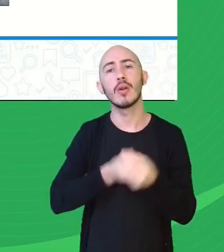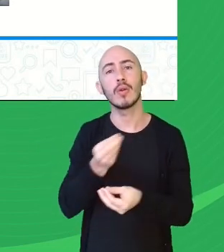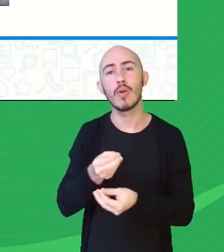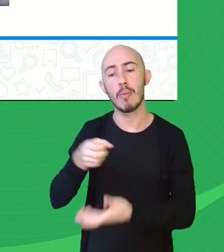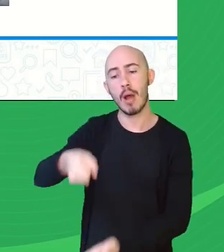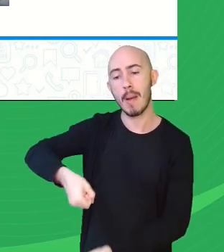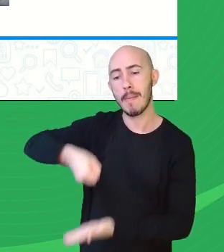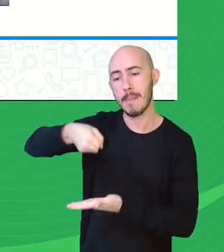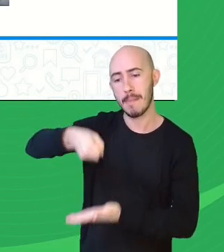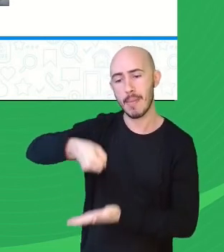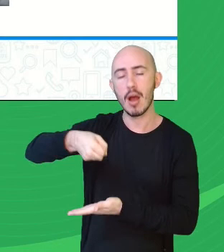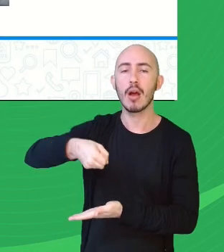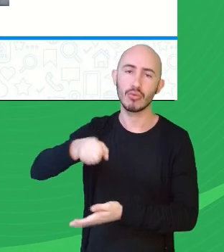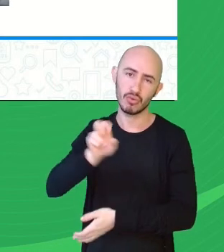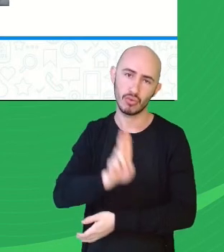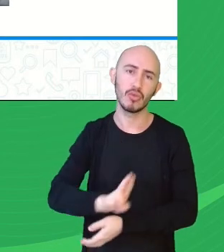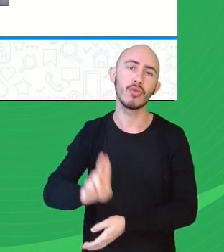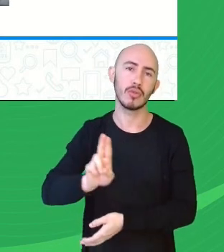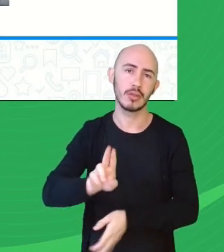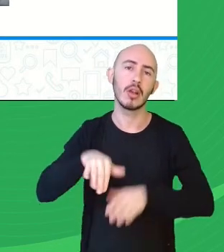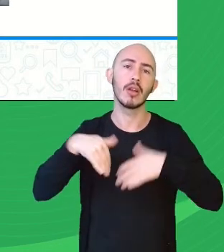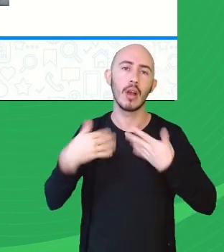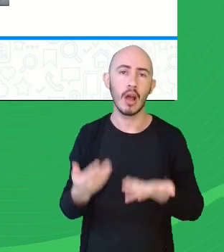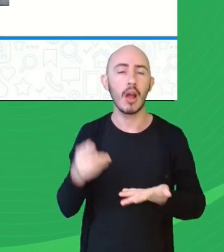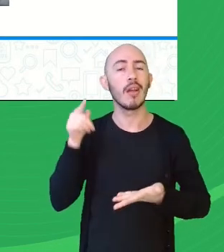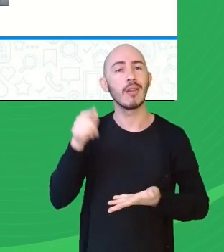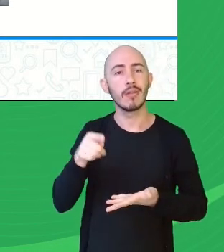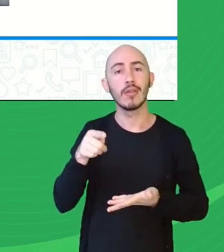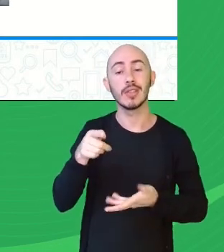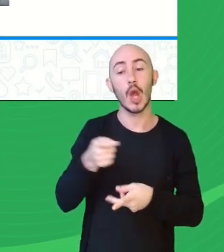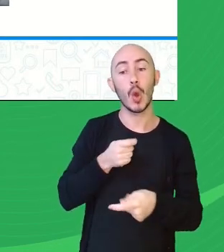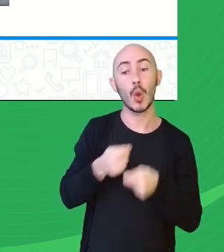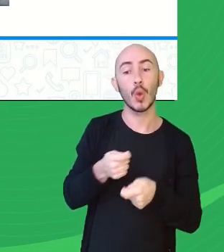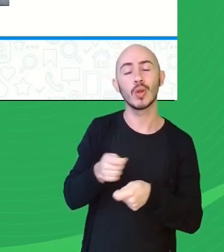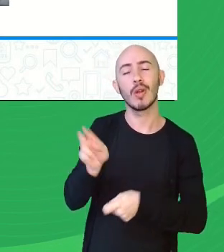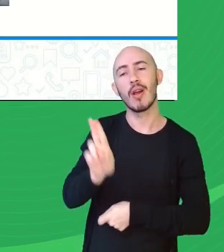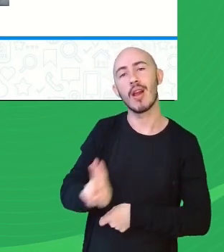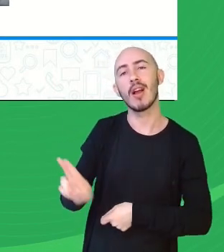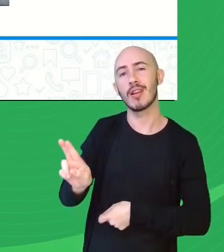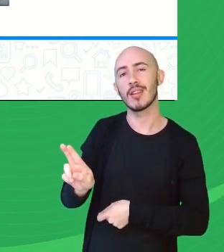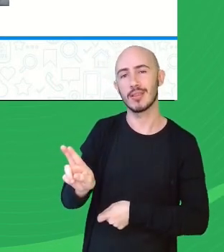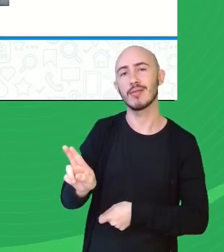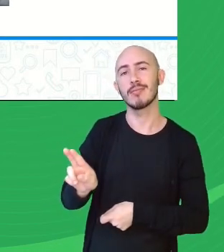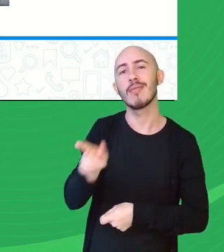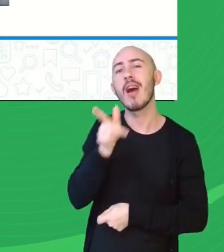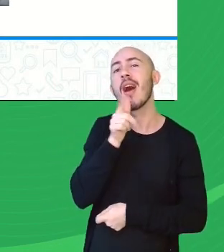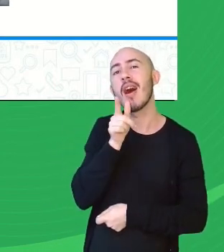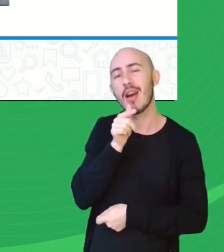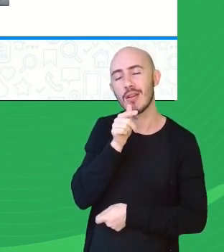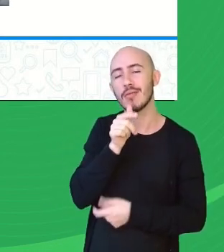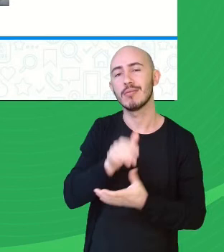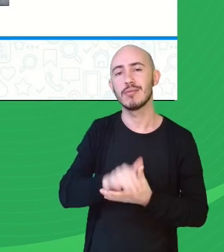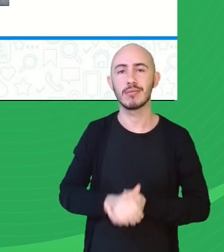carro com o uso de baldes, porque ali você está controlando a quantidade